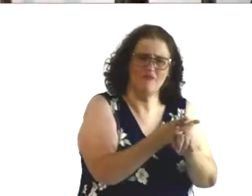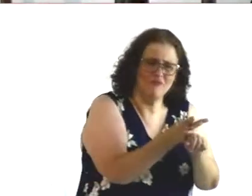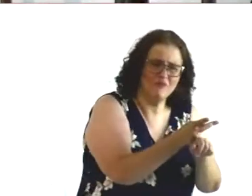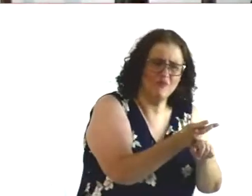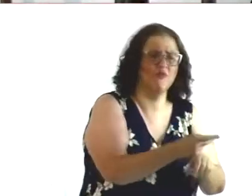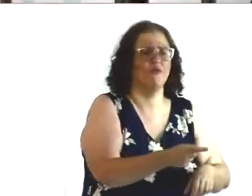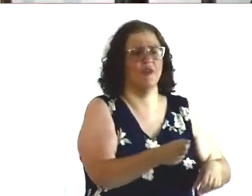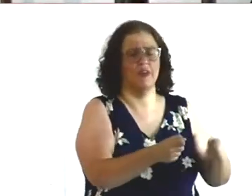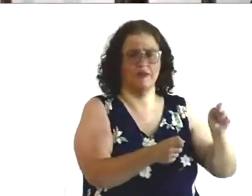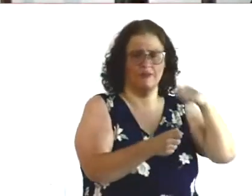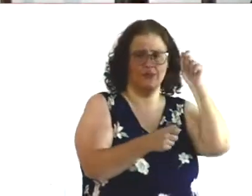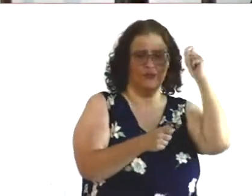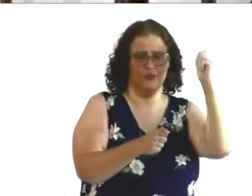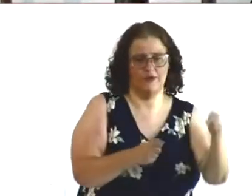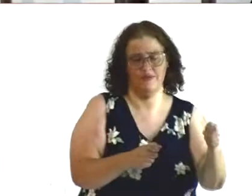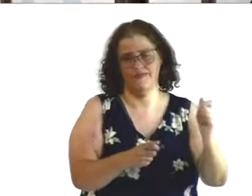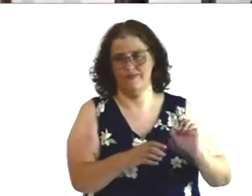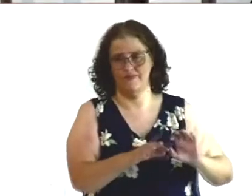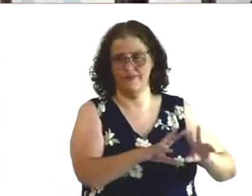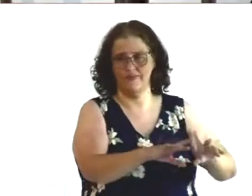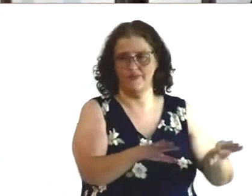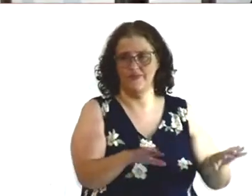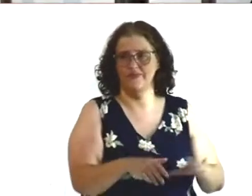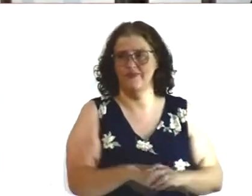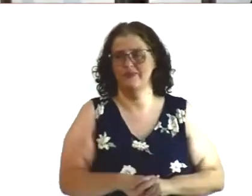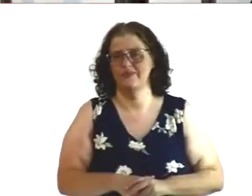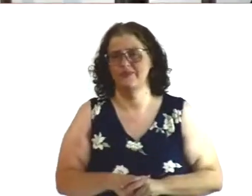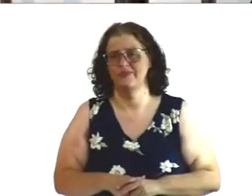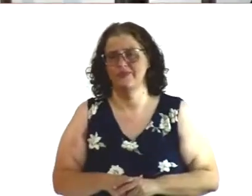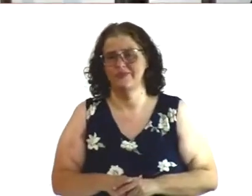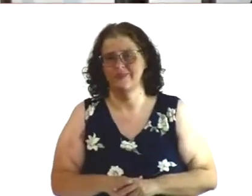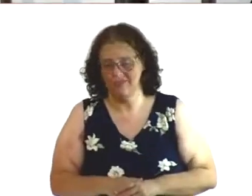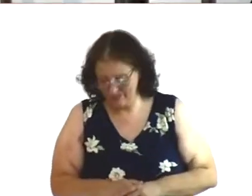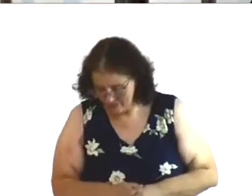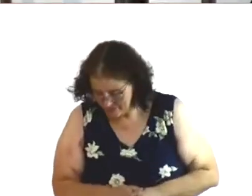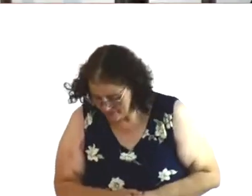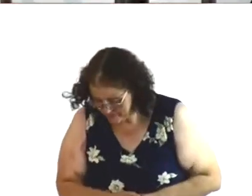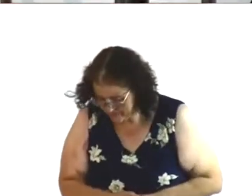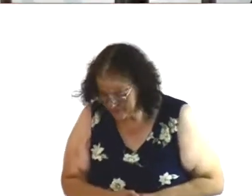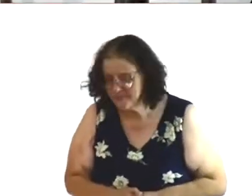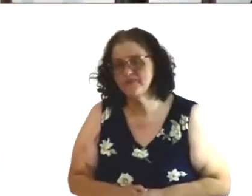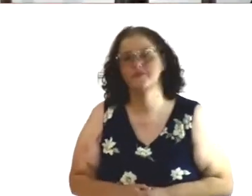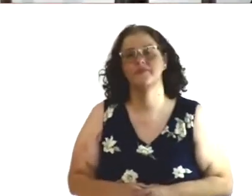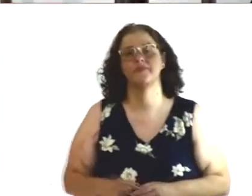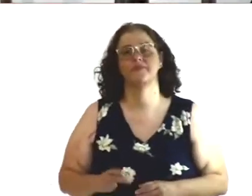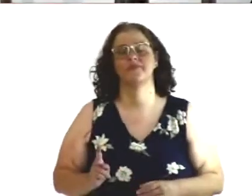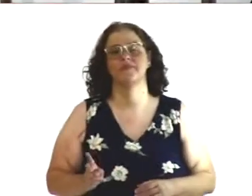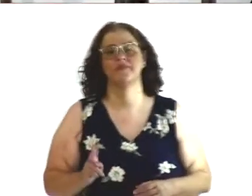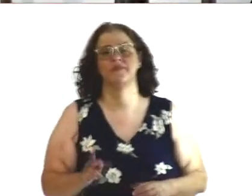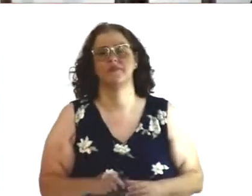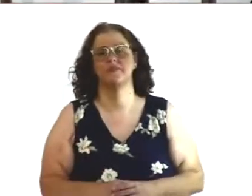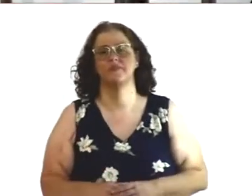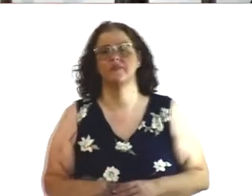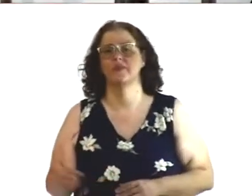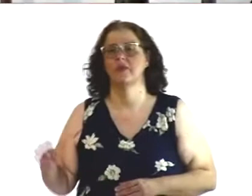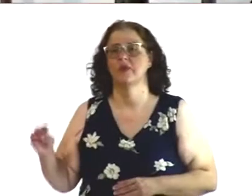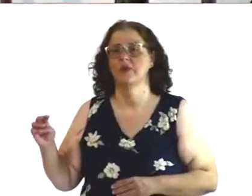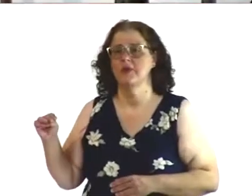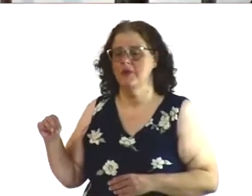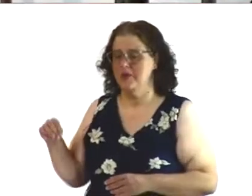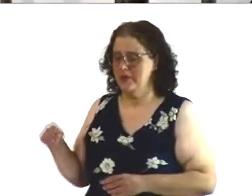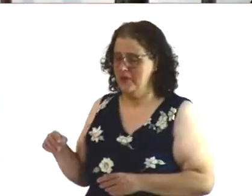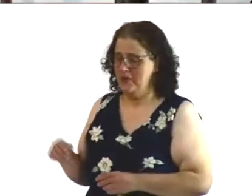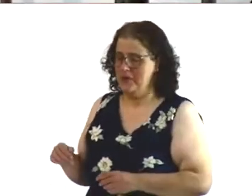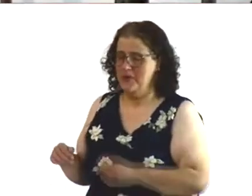reino, no meu império, que sabem fazer essas coisas também. Mas magos sempre lidaram com uma